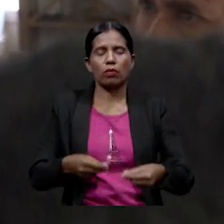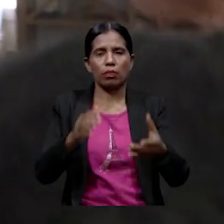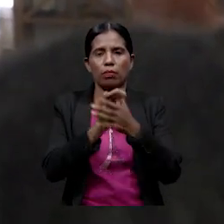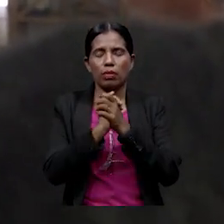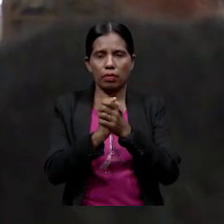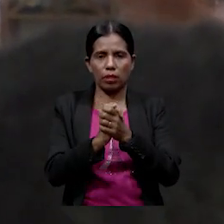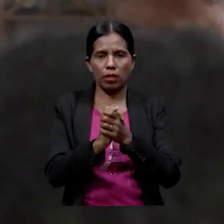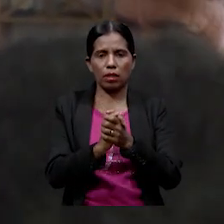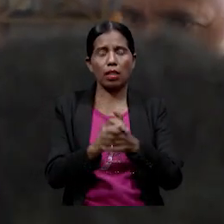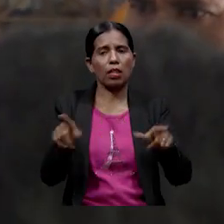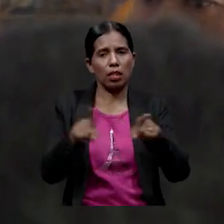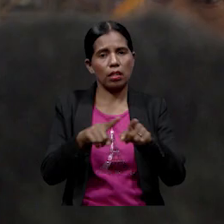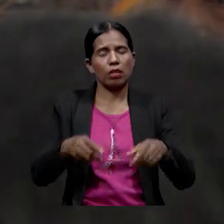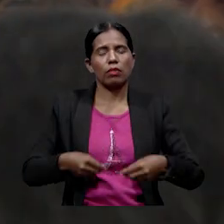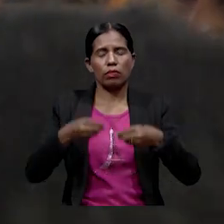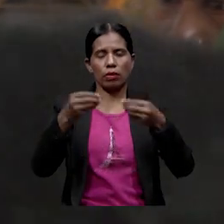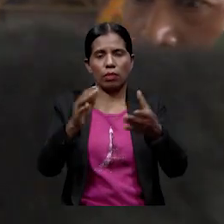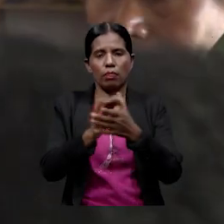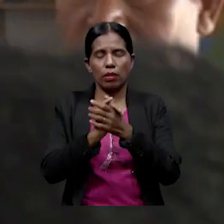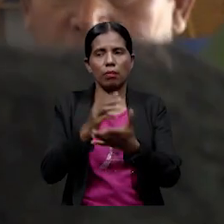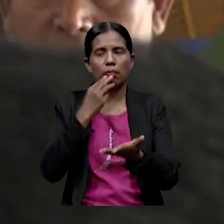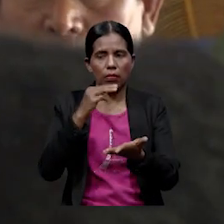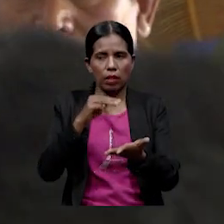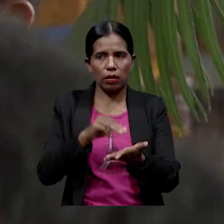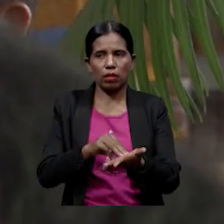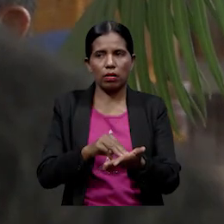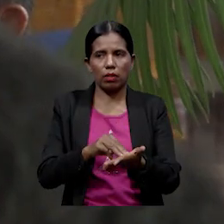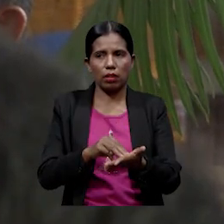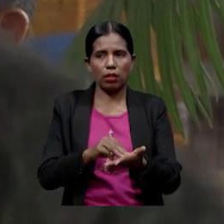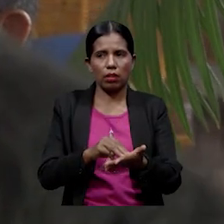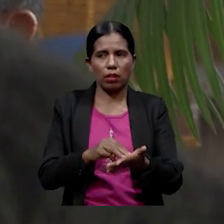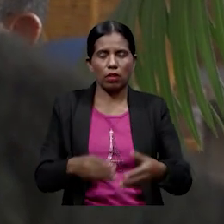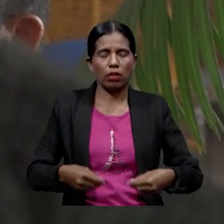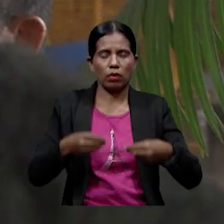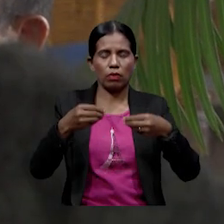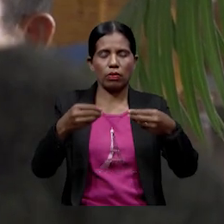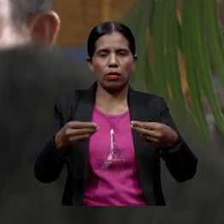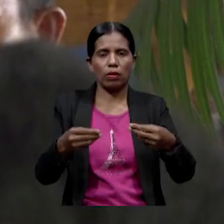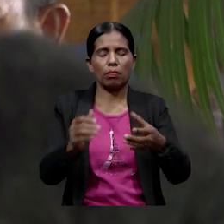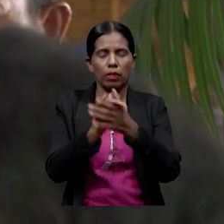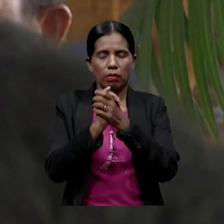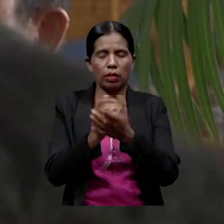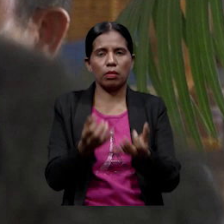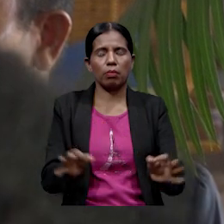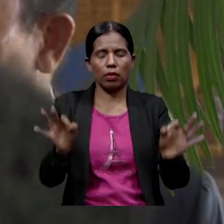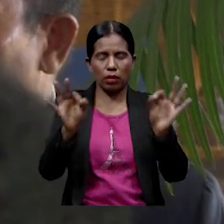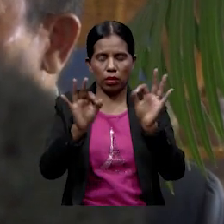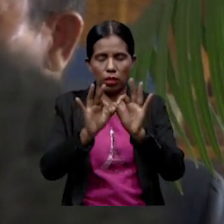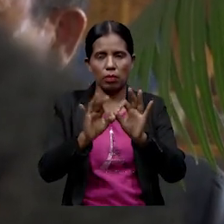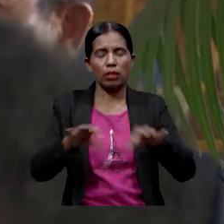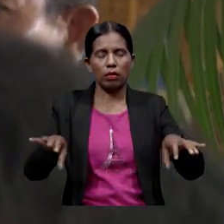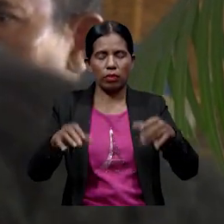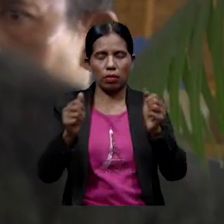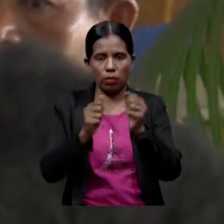hanesan mensagem ira neve, for grande e importante para a relação bilateral entre